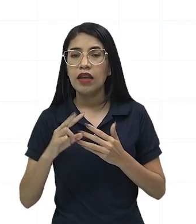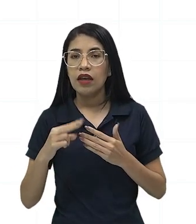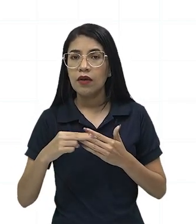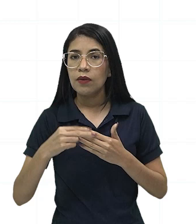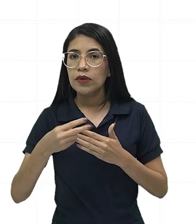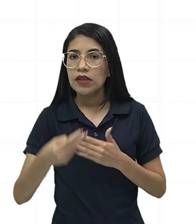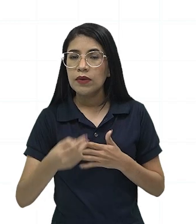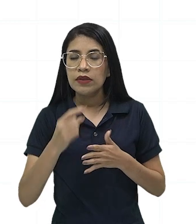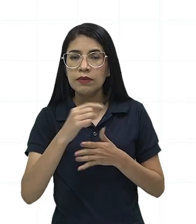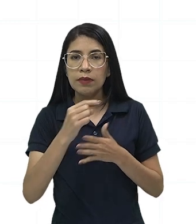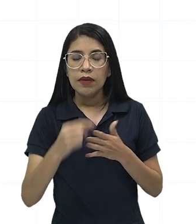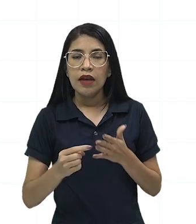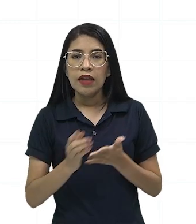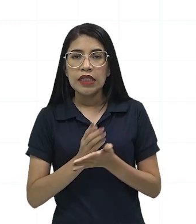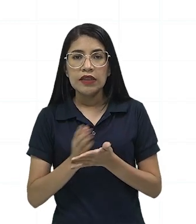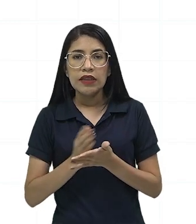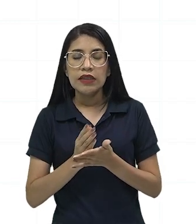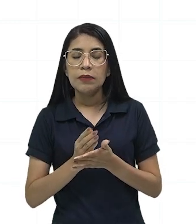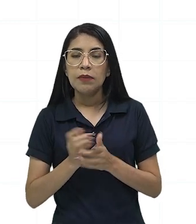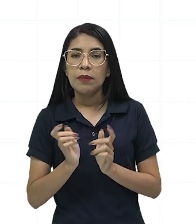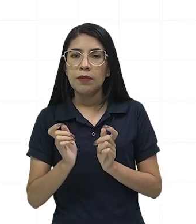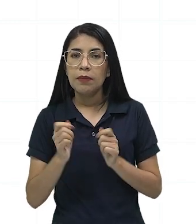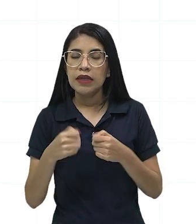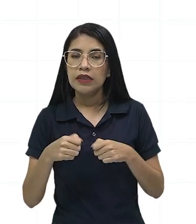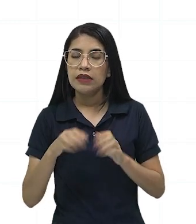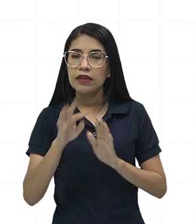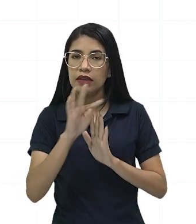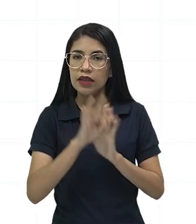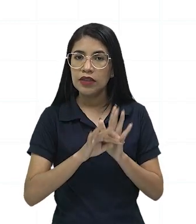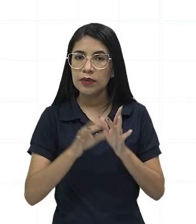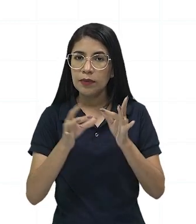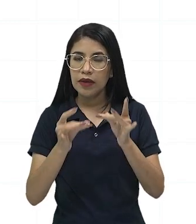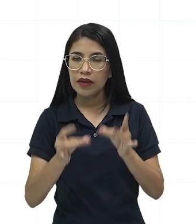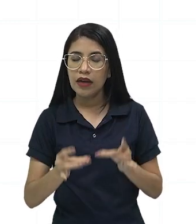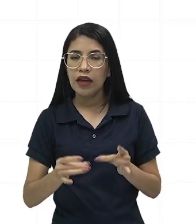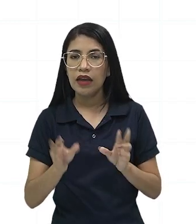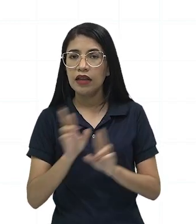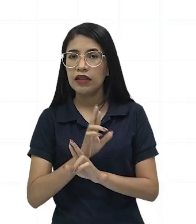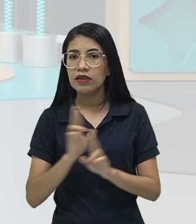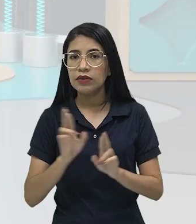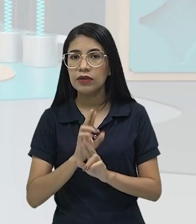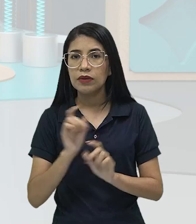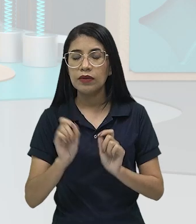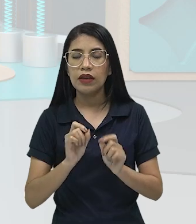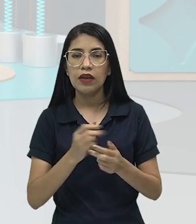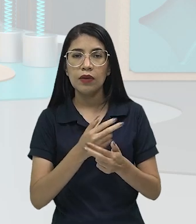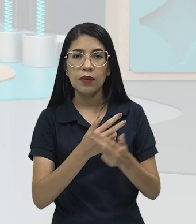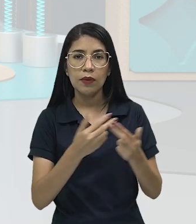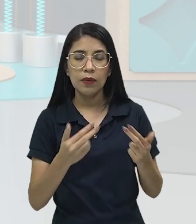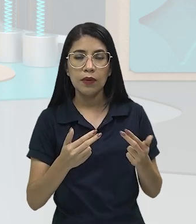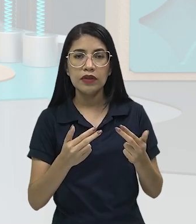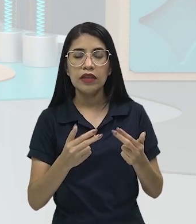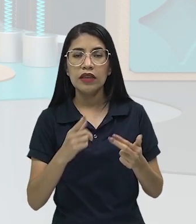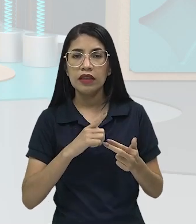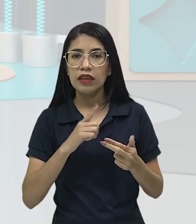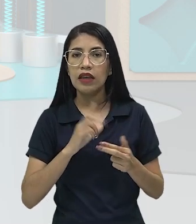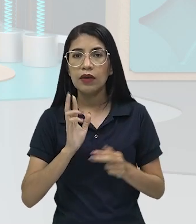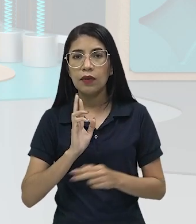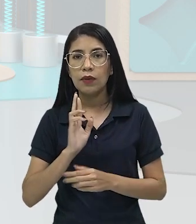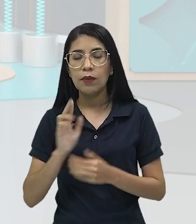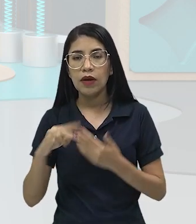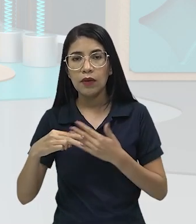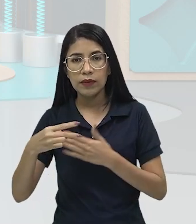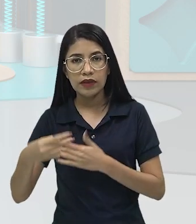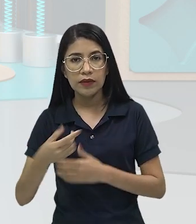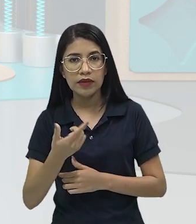consequência. Muitas vezes, quando nós queremos progredir num texto, você faz essa relação a algo que vai resultar em um